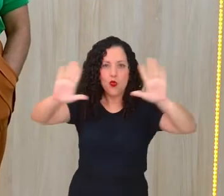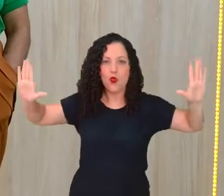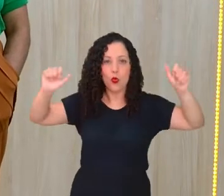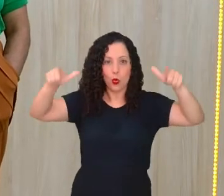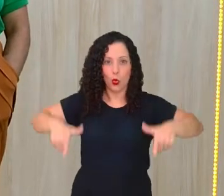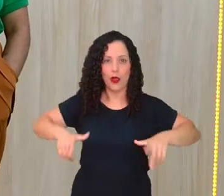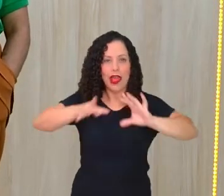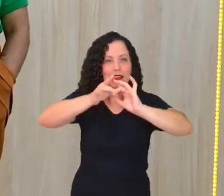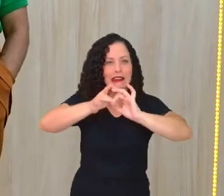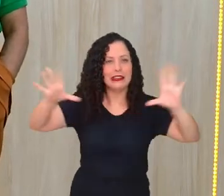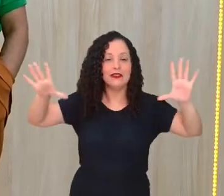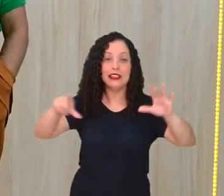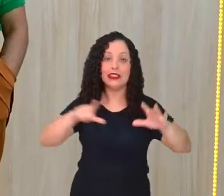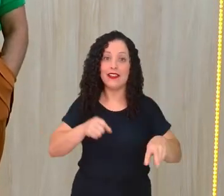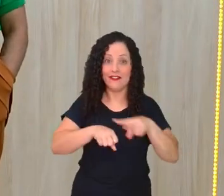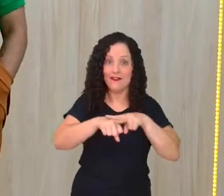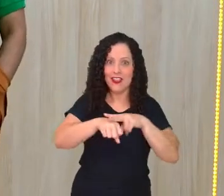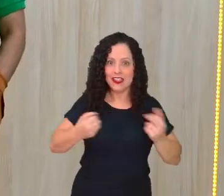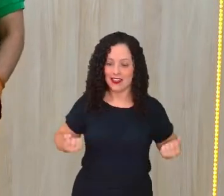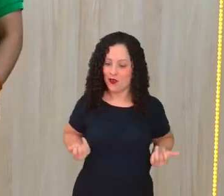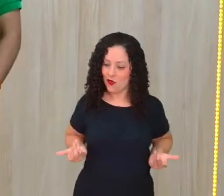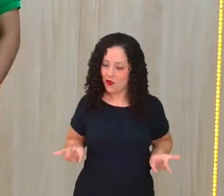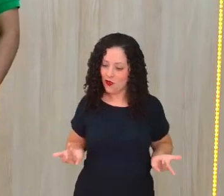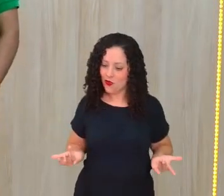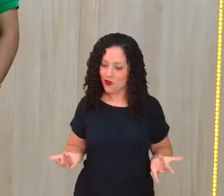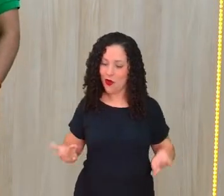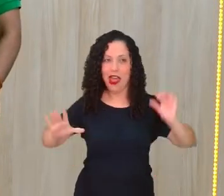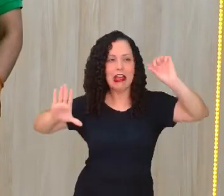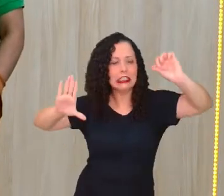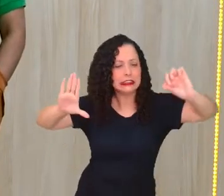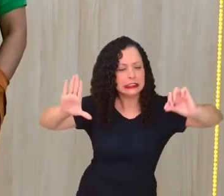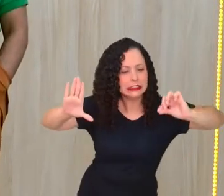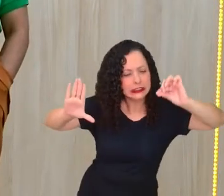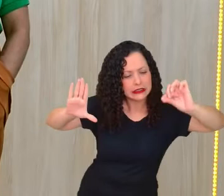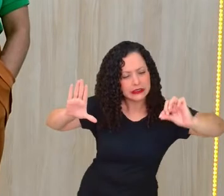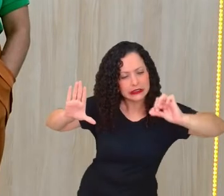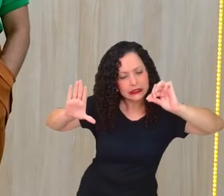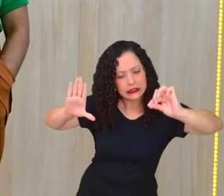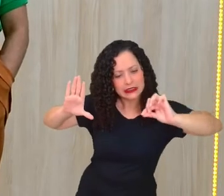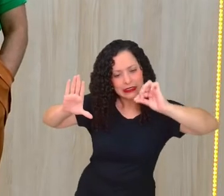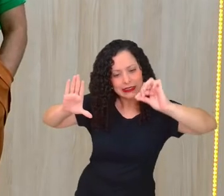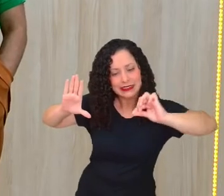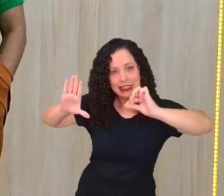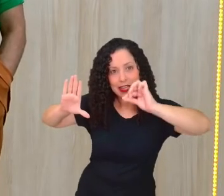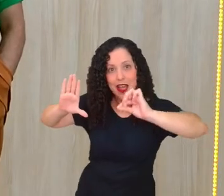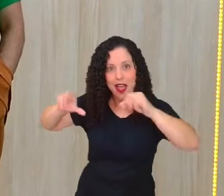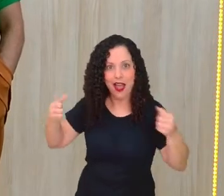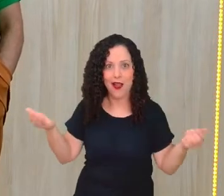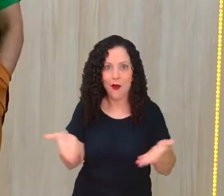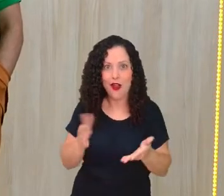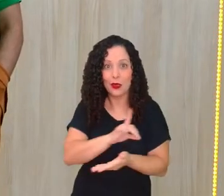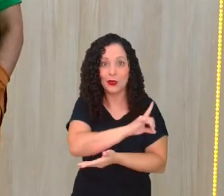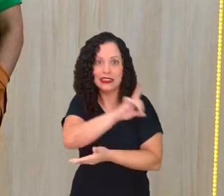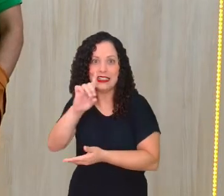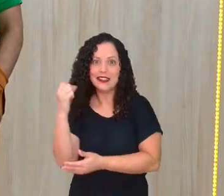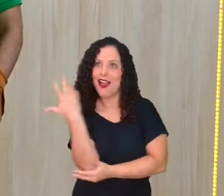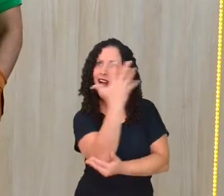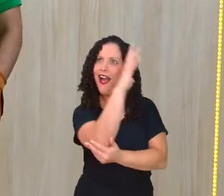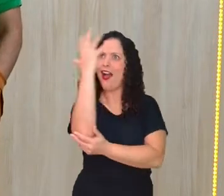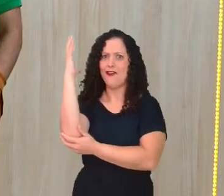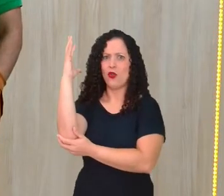Tem capim, porque ela pegou o verde e começou a desenhar no começo do conto. E agora ela diz que é no dia da árvore. E